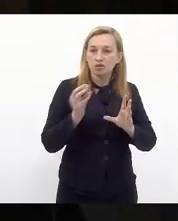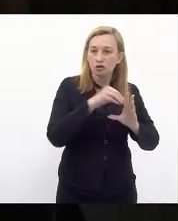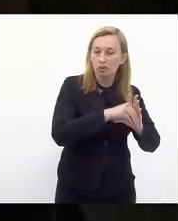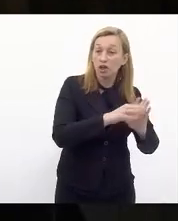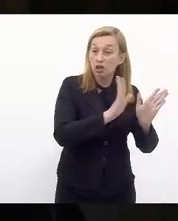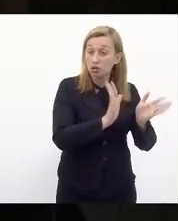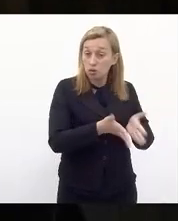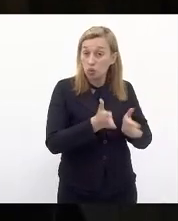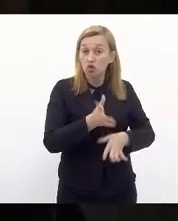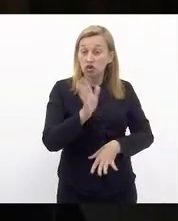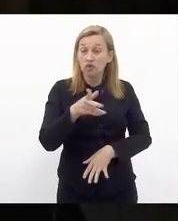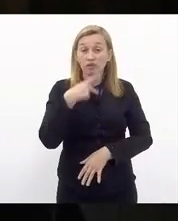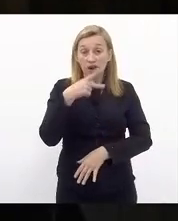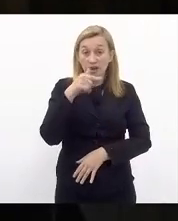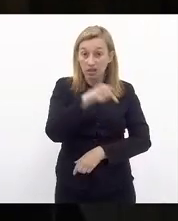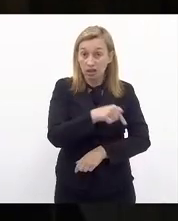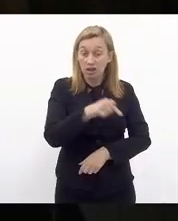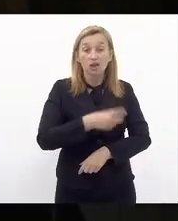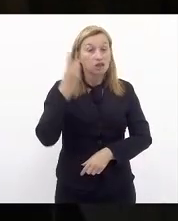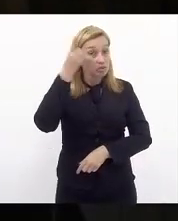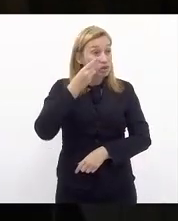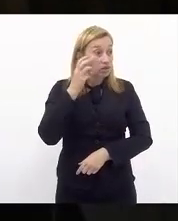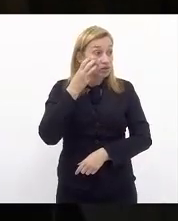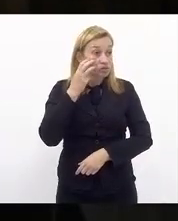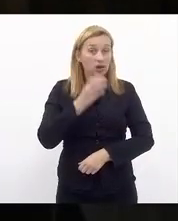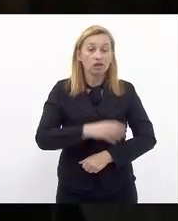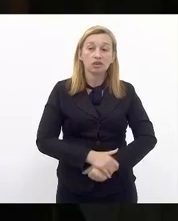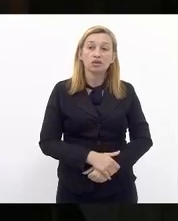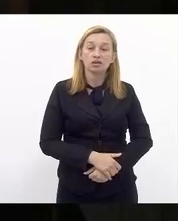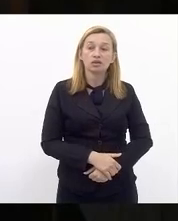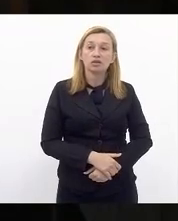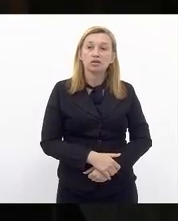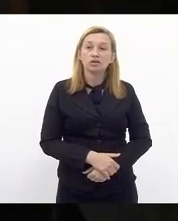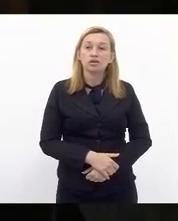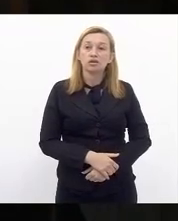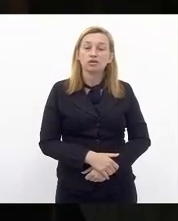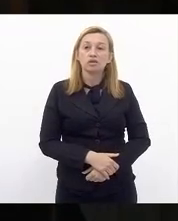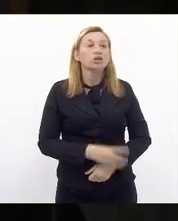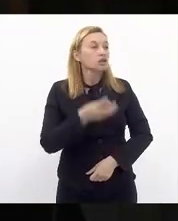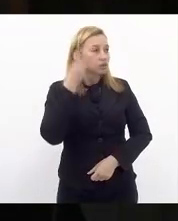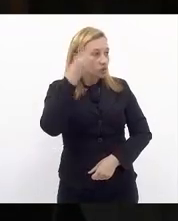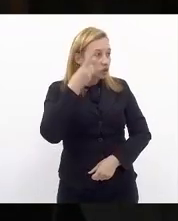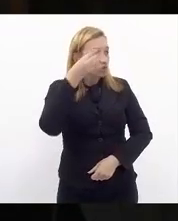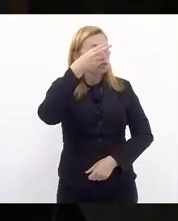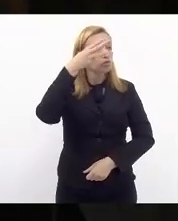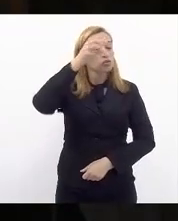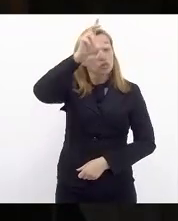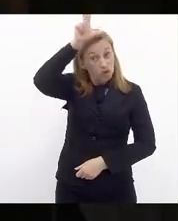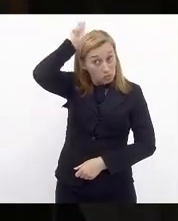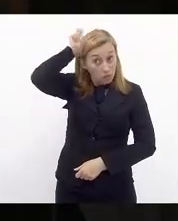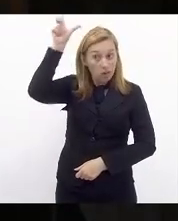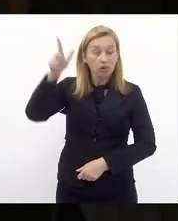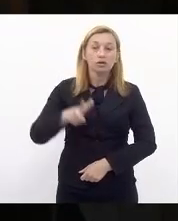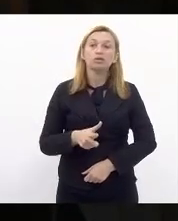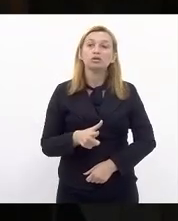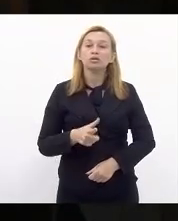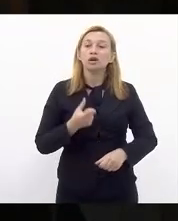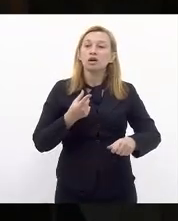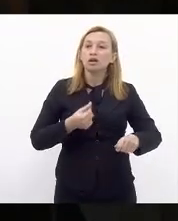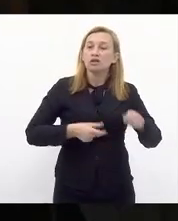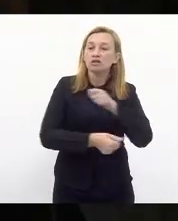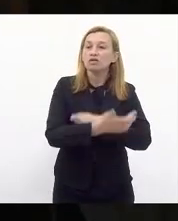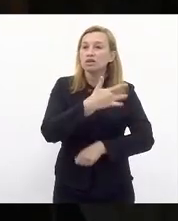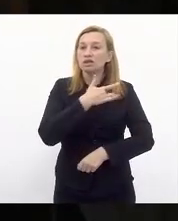hoje já foi falado aqui tem o Deputado waldeck Carneiro é que diz respeito e que o Deputado Luiz Paulo é aquele respeito aos investimentos